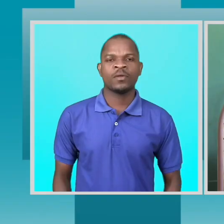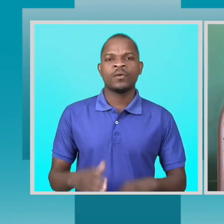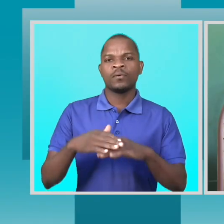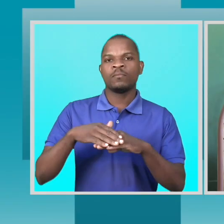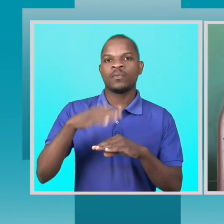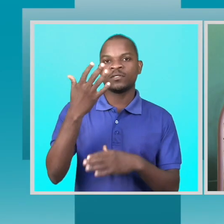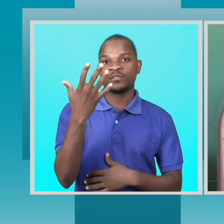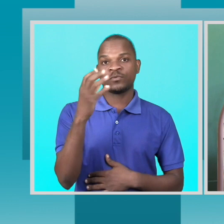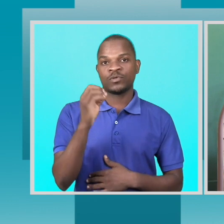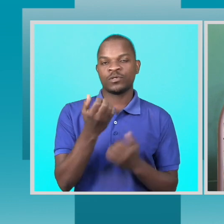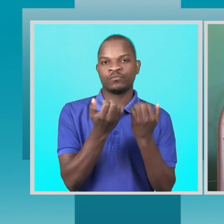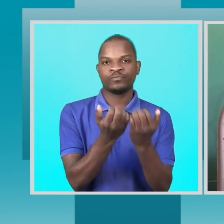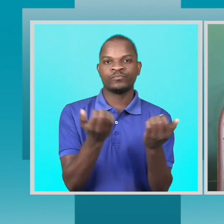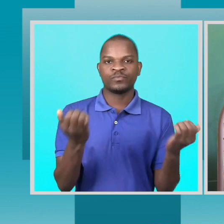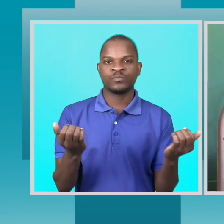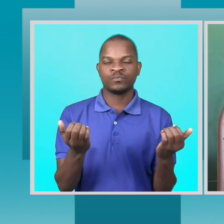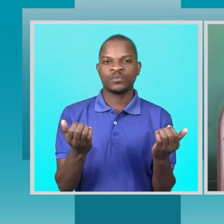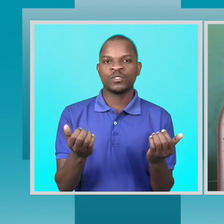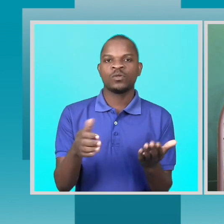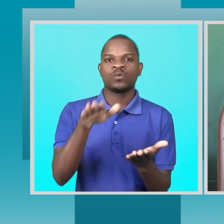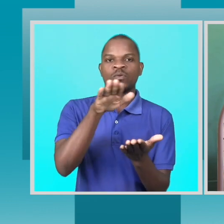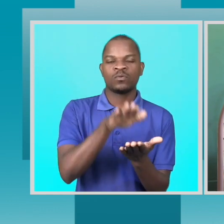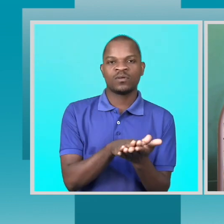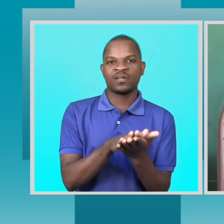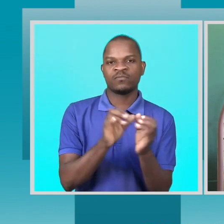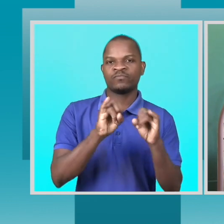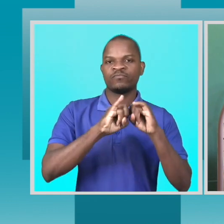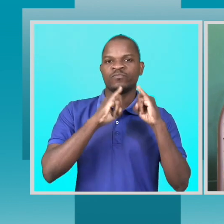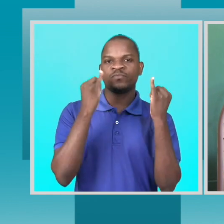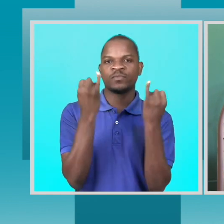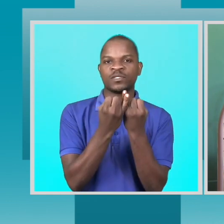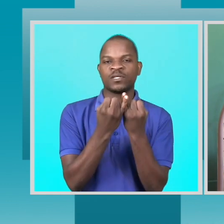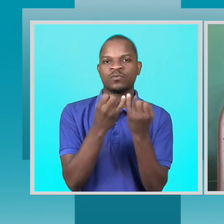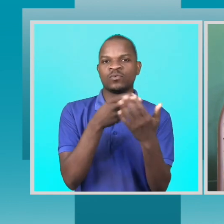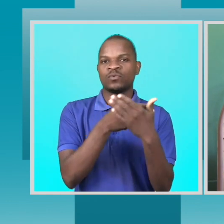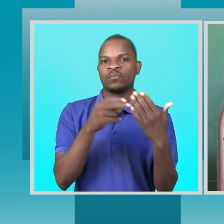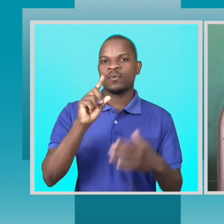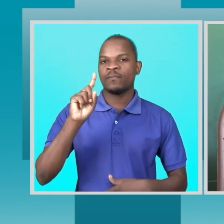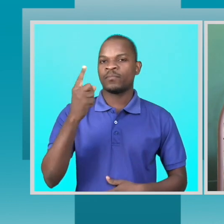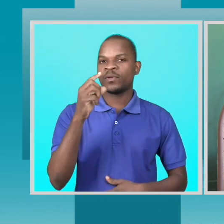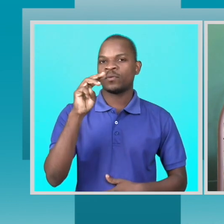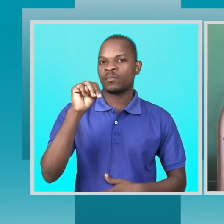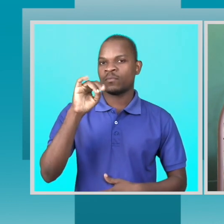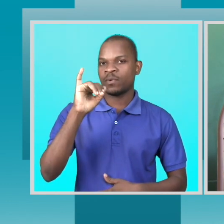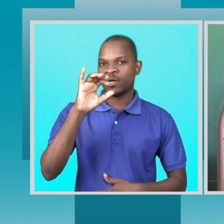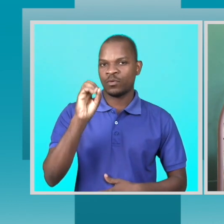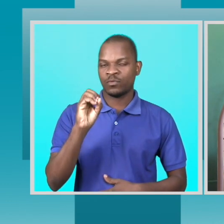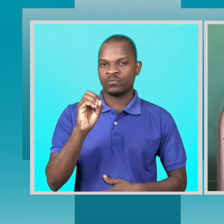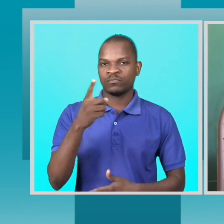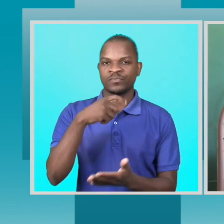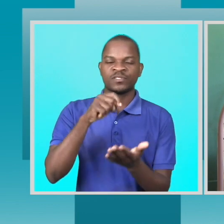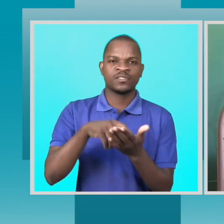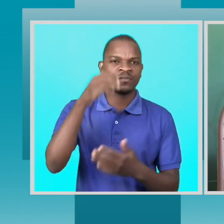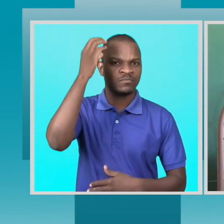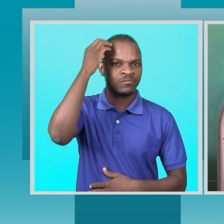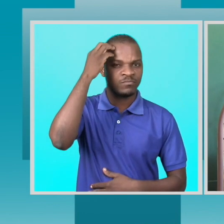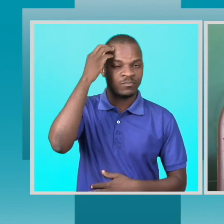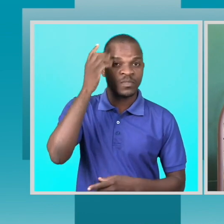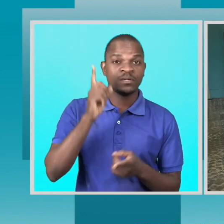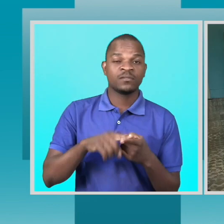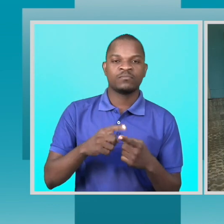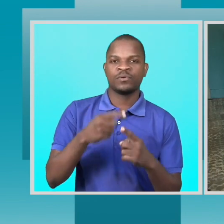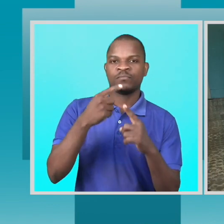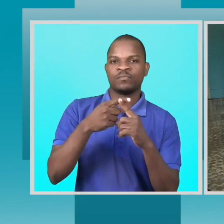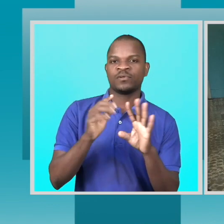Mais de 50 crianças estão no Infantário 1º de Maio na cidade de Maputo. Hoje, Mais Vida está aqui para